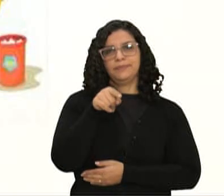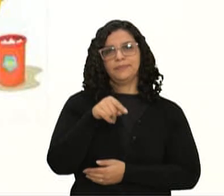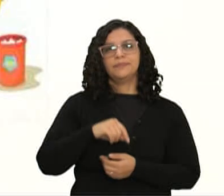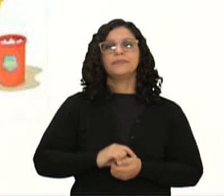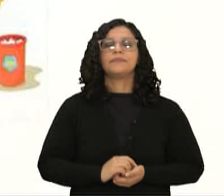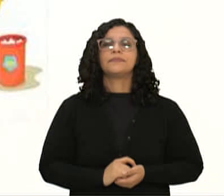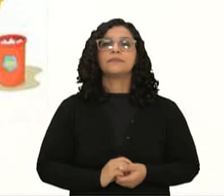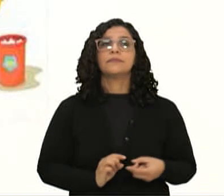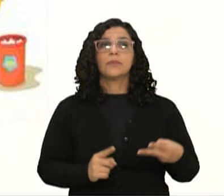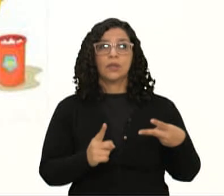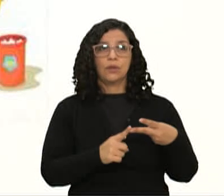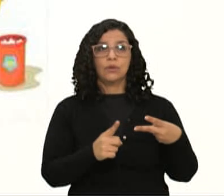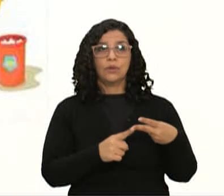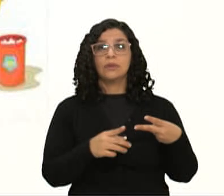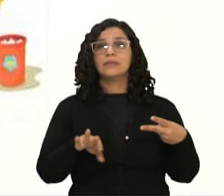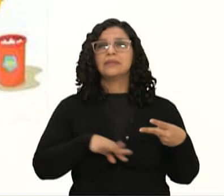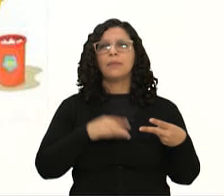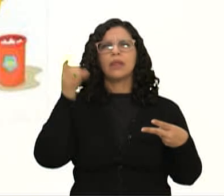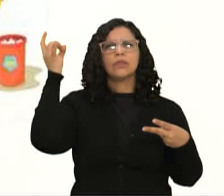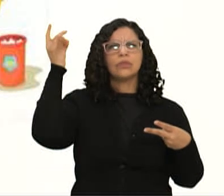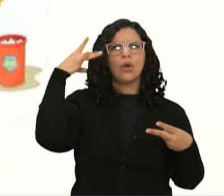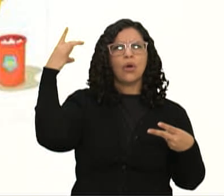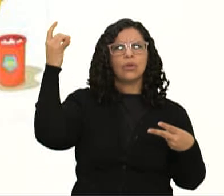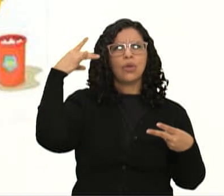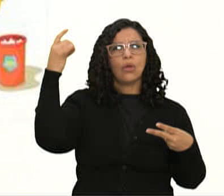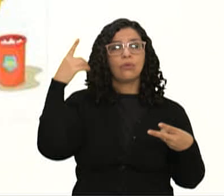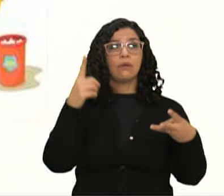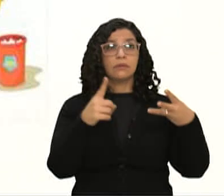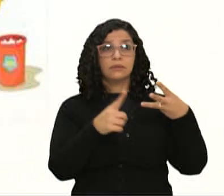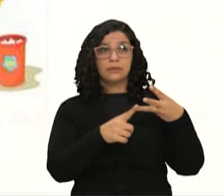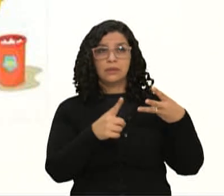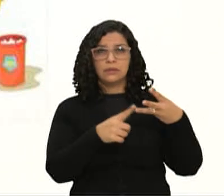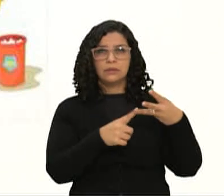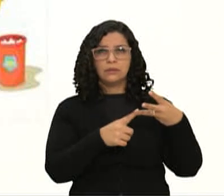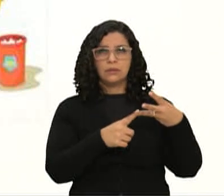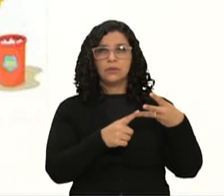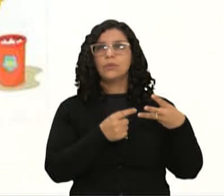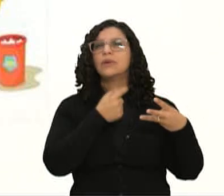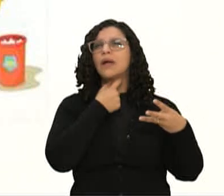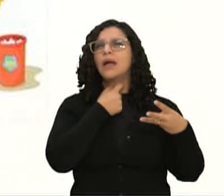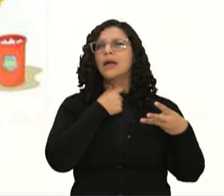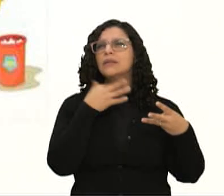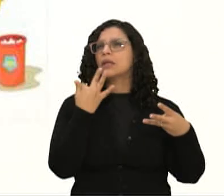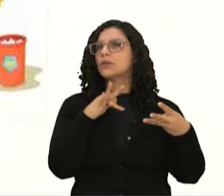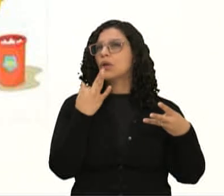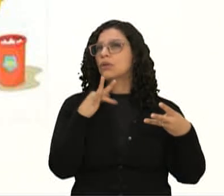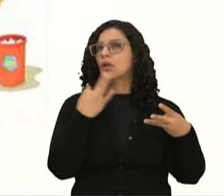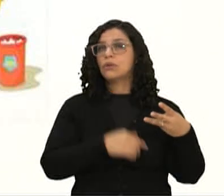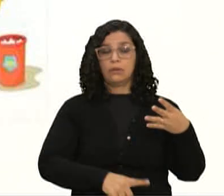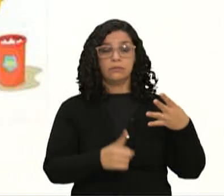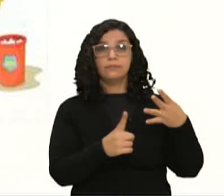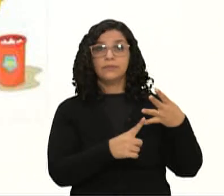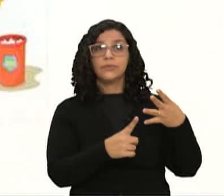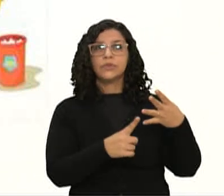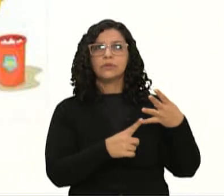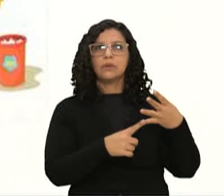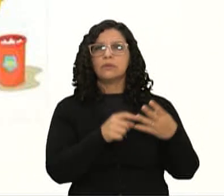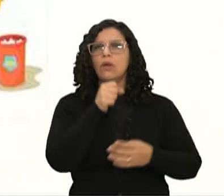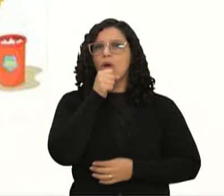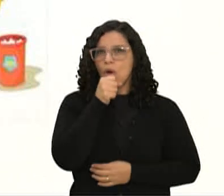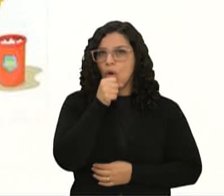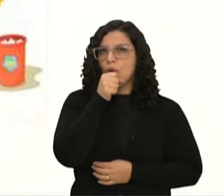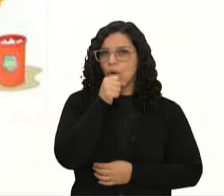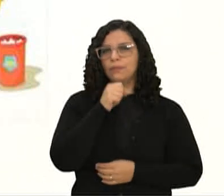COVID-19, headache, a dor de cabeça, sore throat, a dor de garganta e cough,